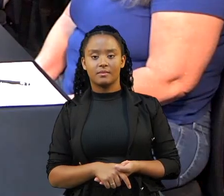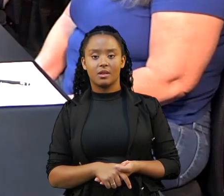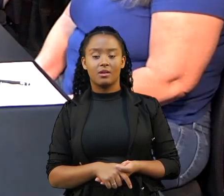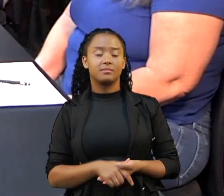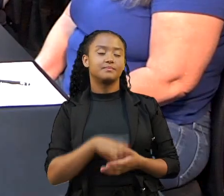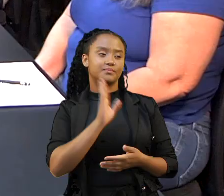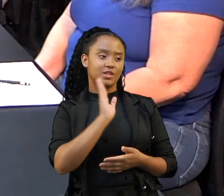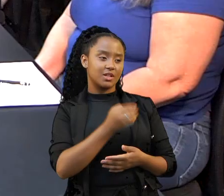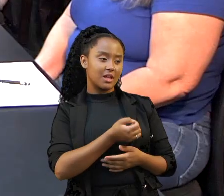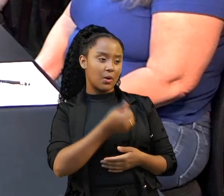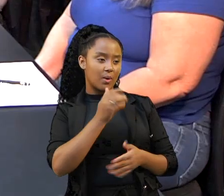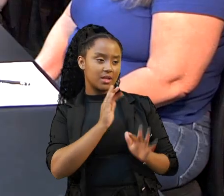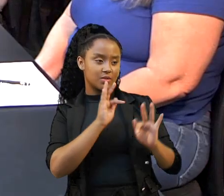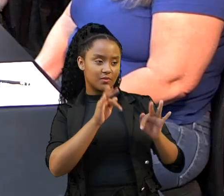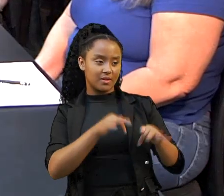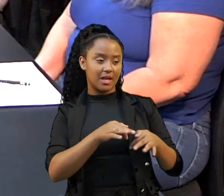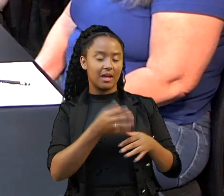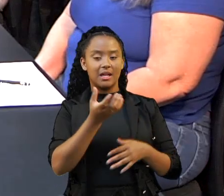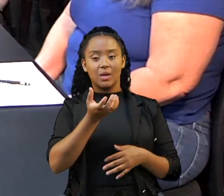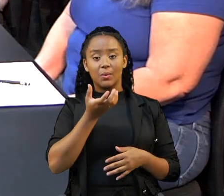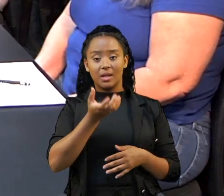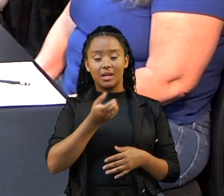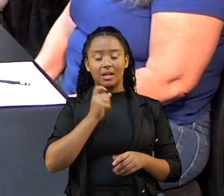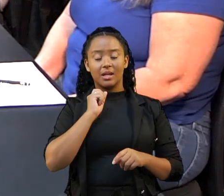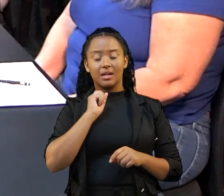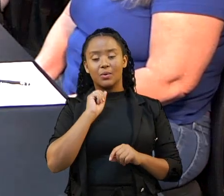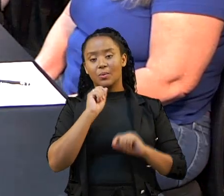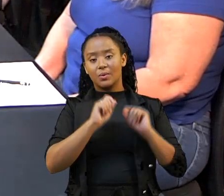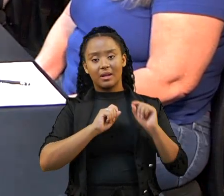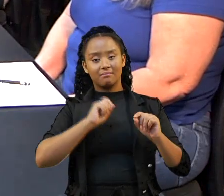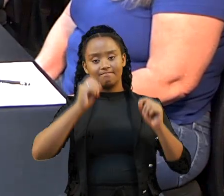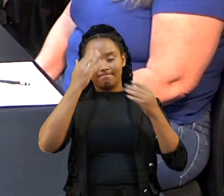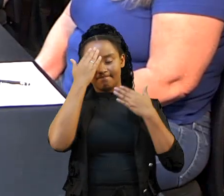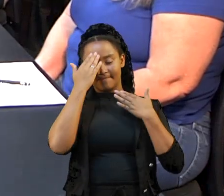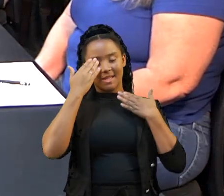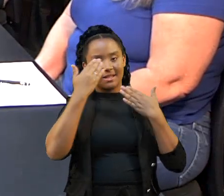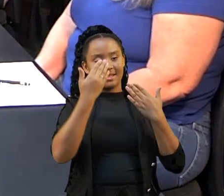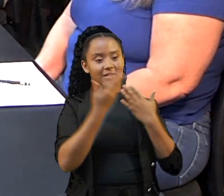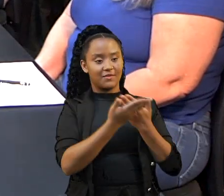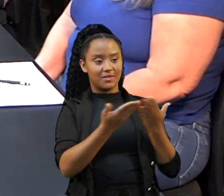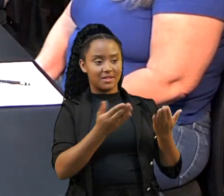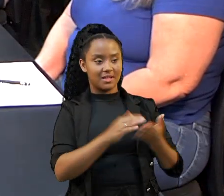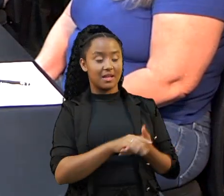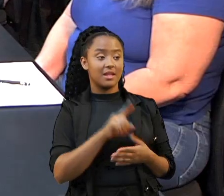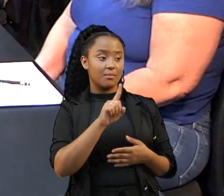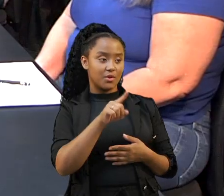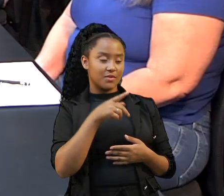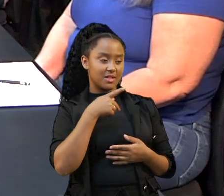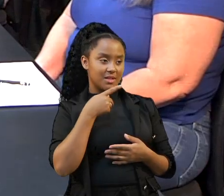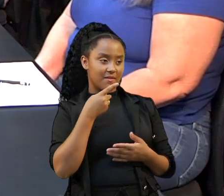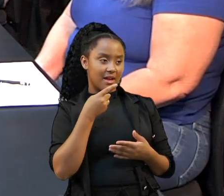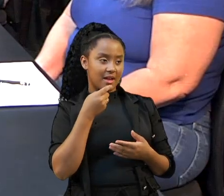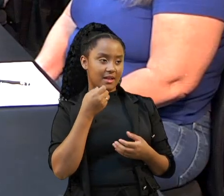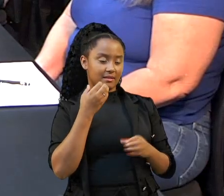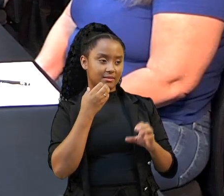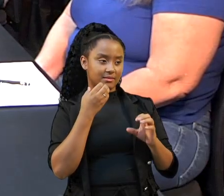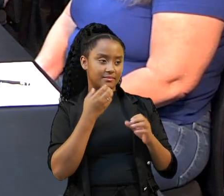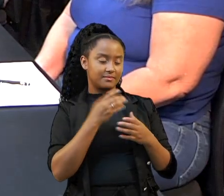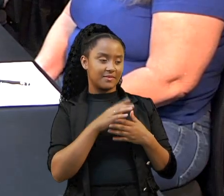A gente vai chegando no final. Eu queria te agradecer. Você vai dar a palhinha do seu avô,